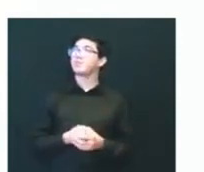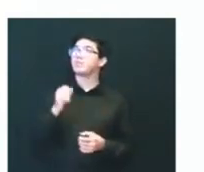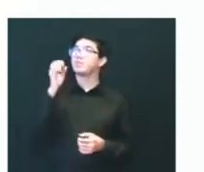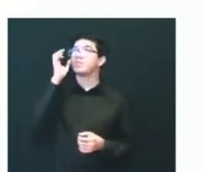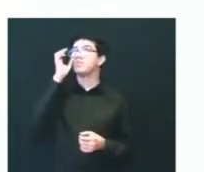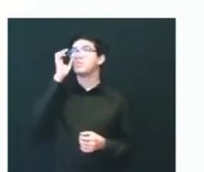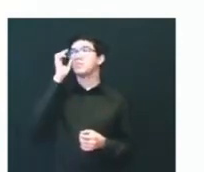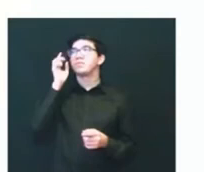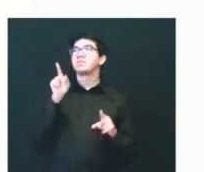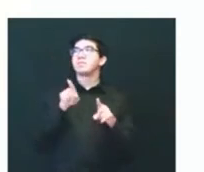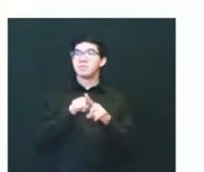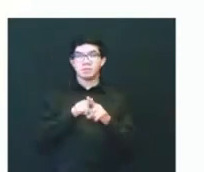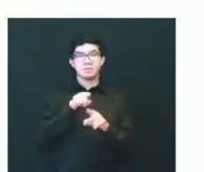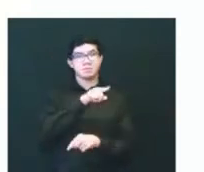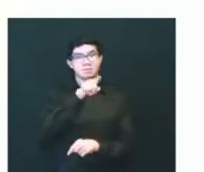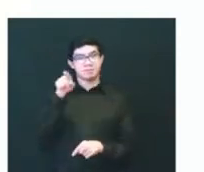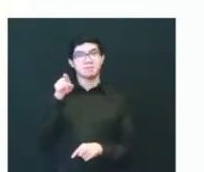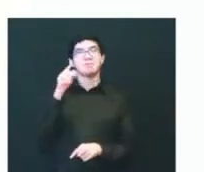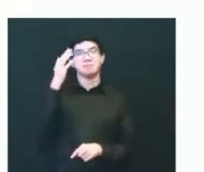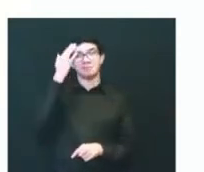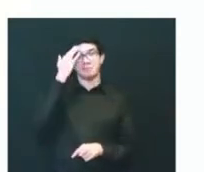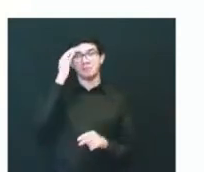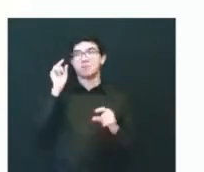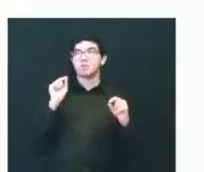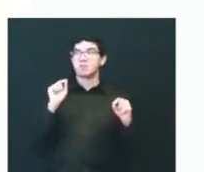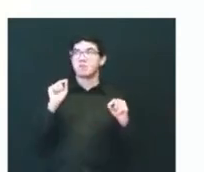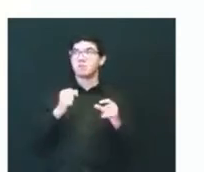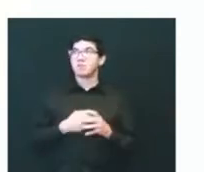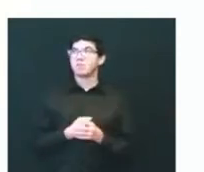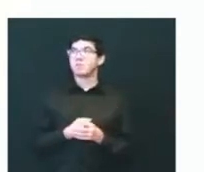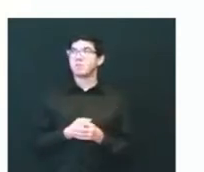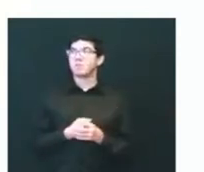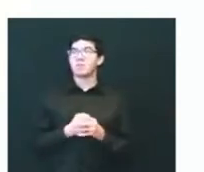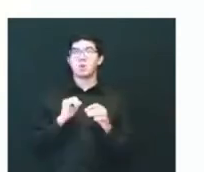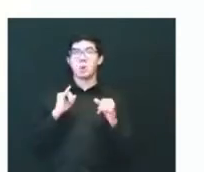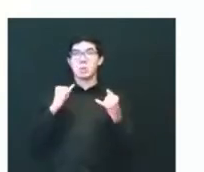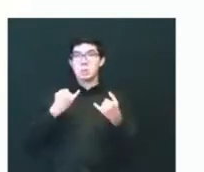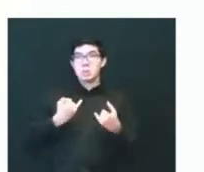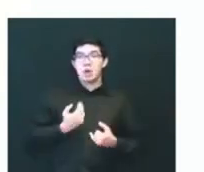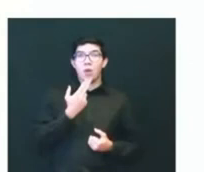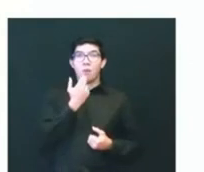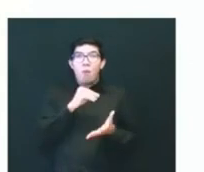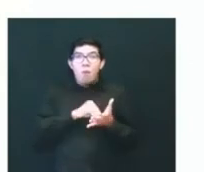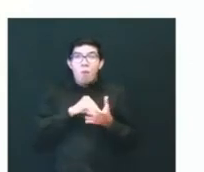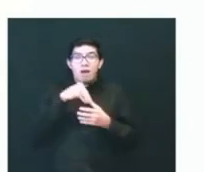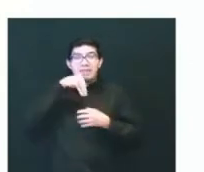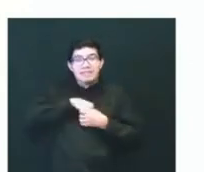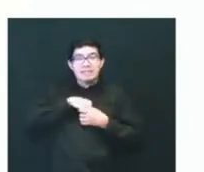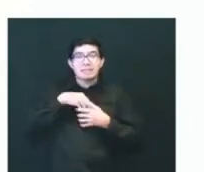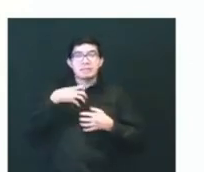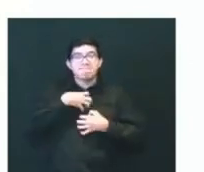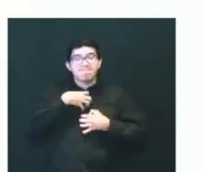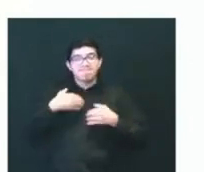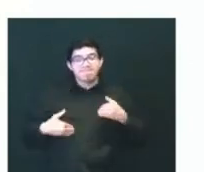Quero que fique claro para vocês que são cuidadores que a questão da desnutrição, prevalência de desnutrição ou então de